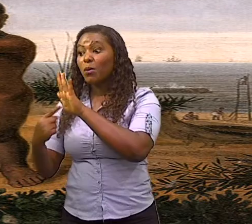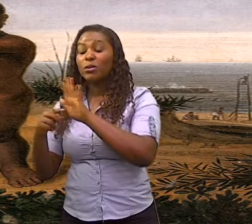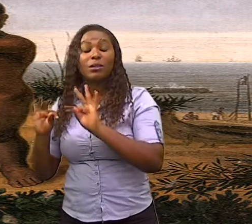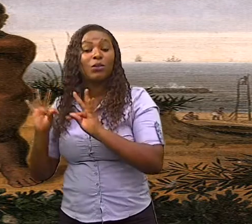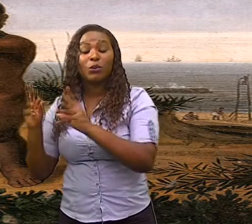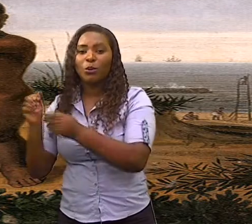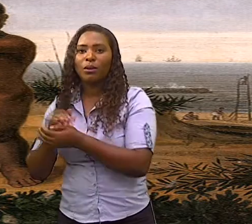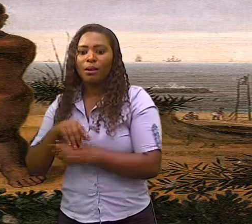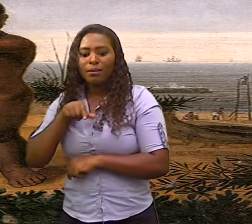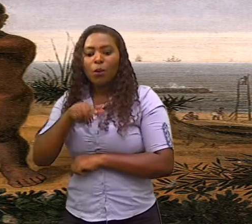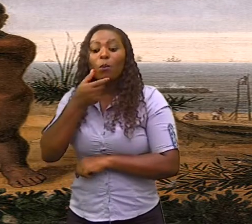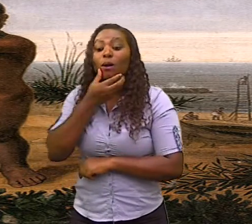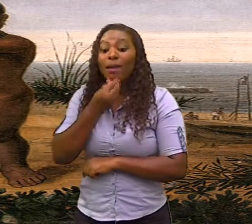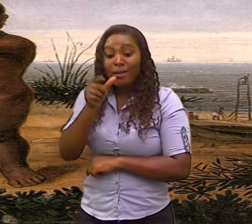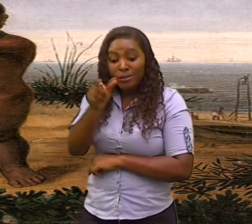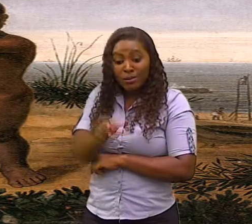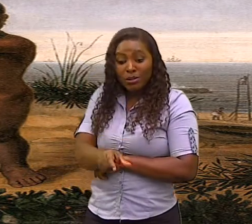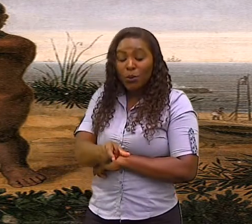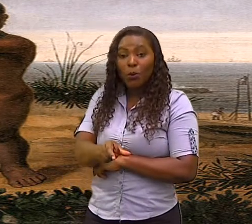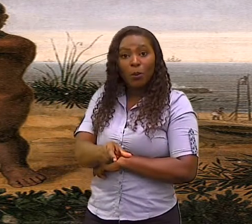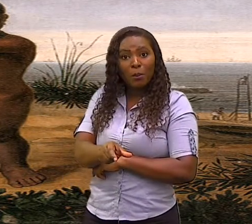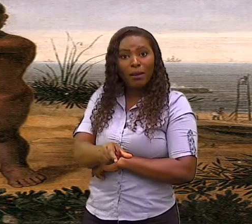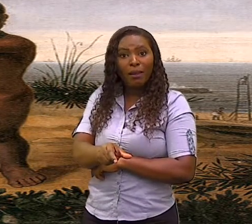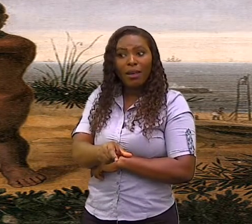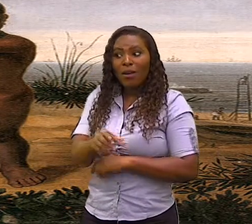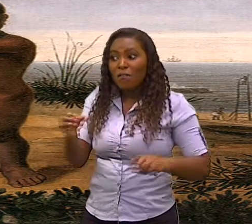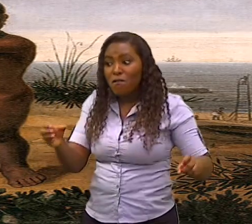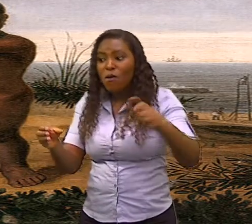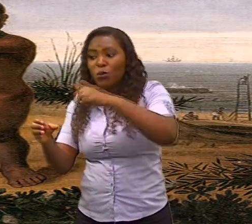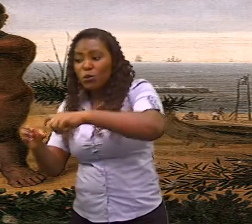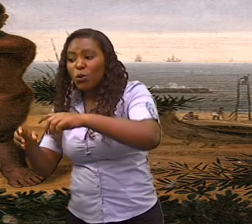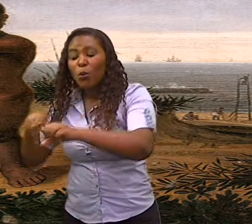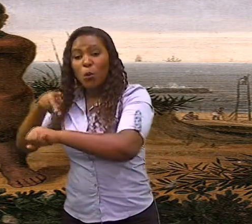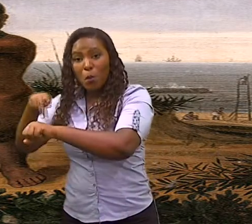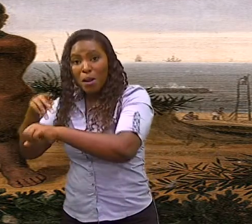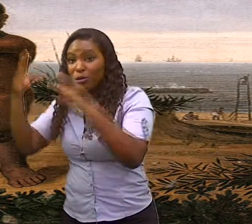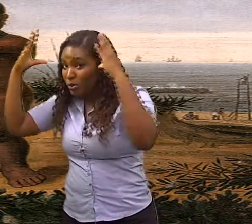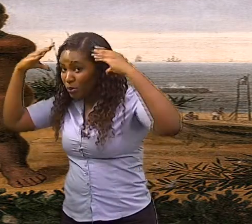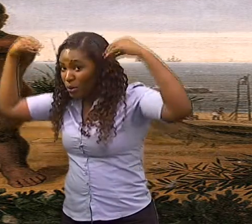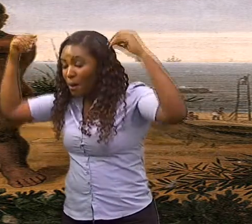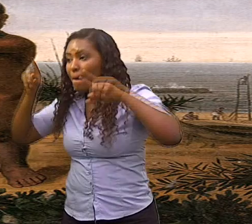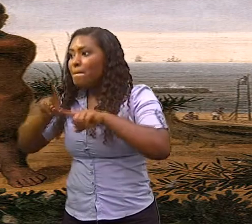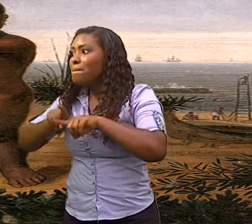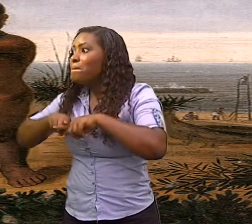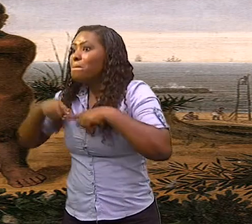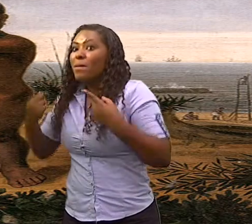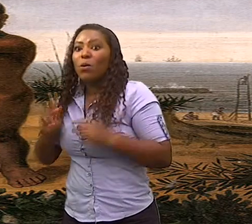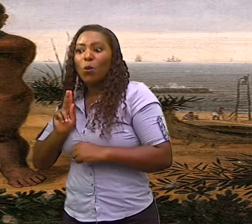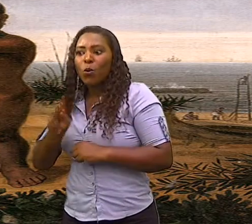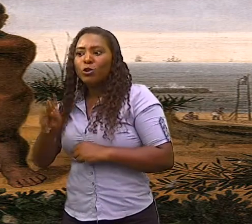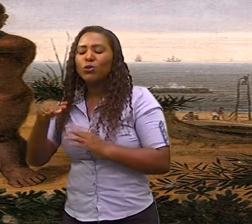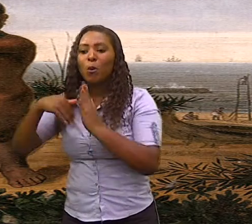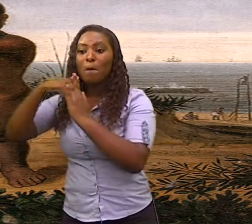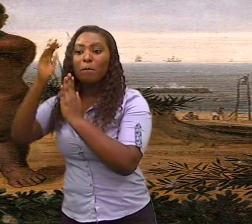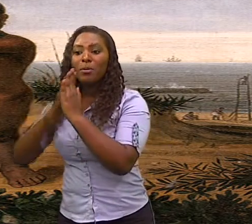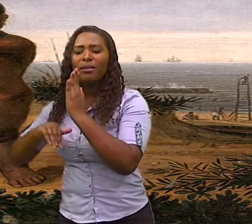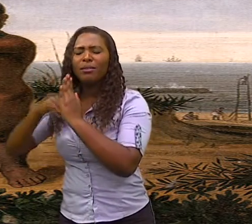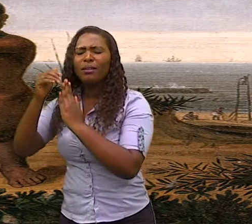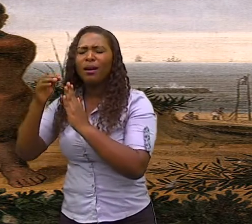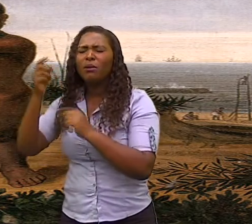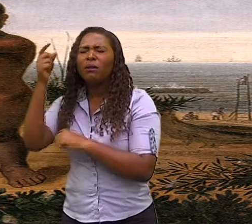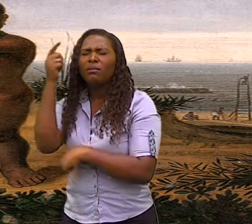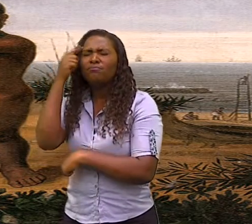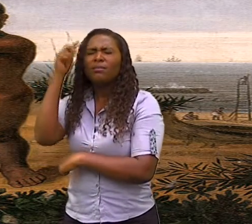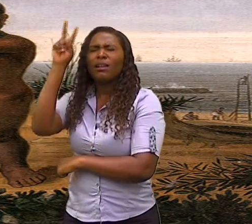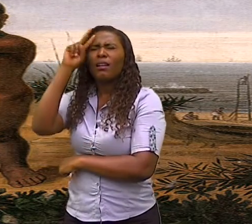ainda não deixou de continuar pintando. E assim, né, a nossa fauna e a nossa